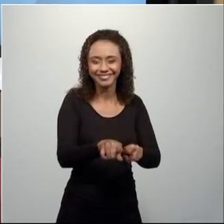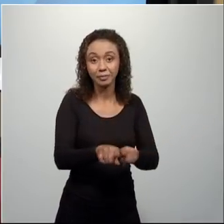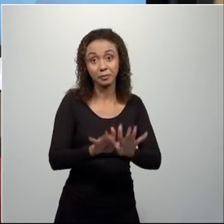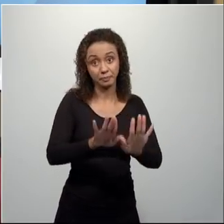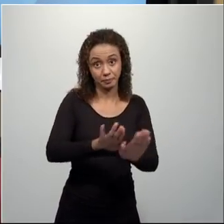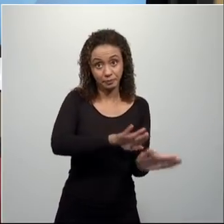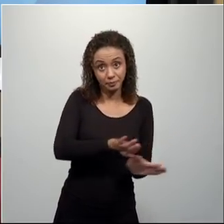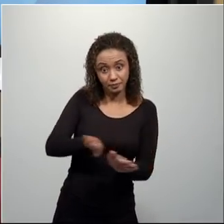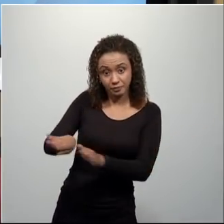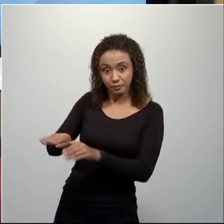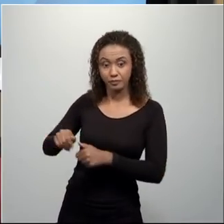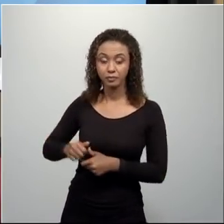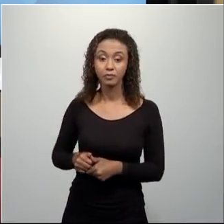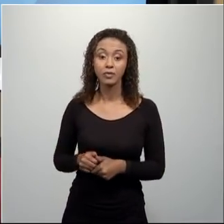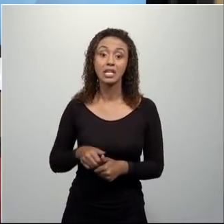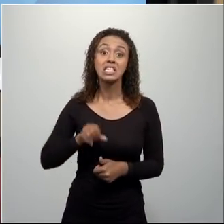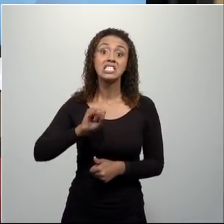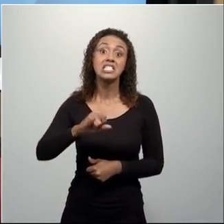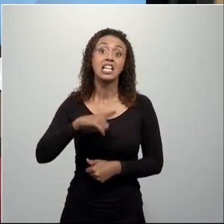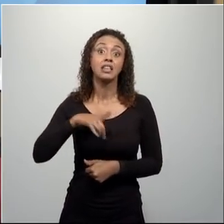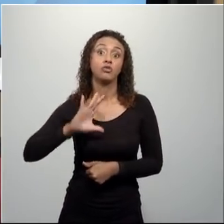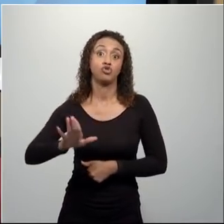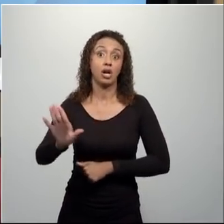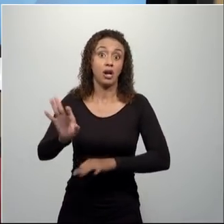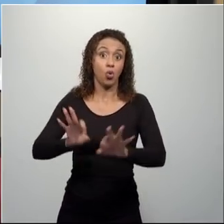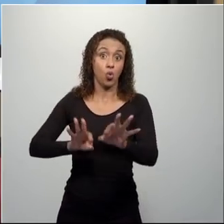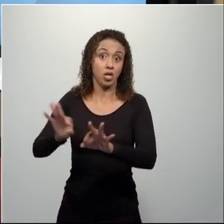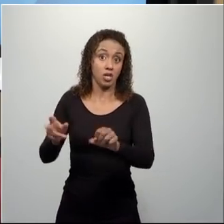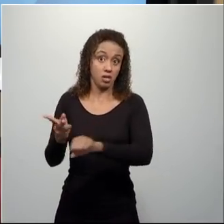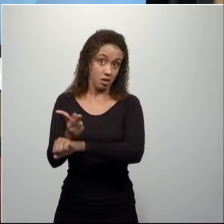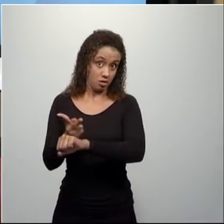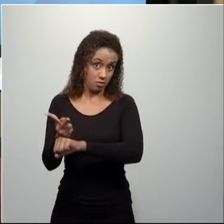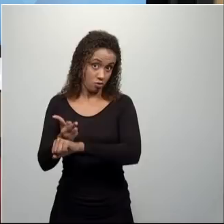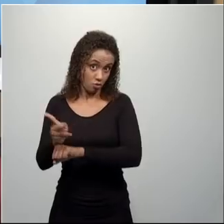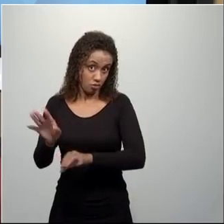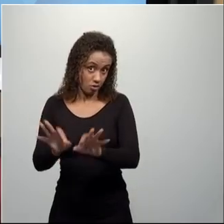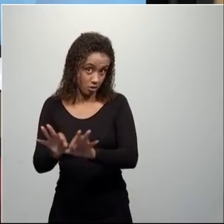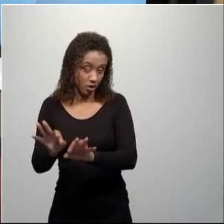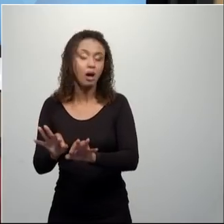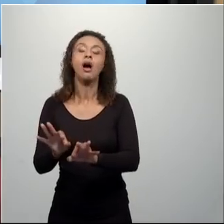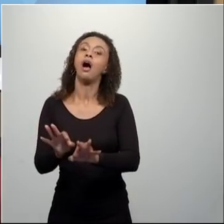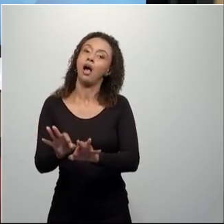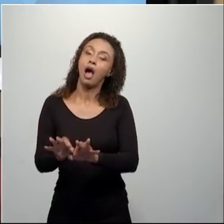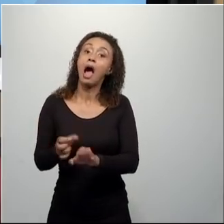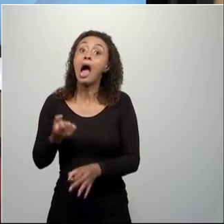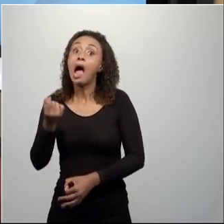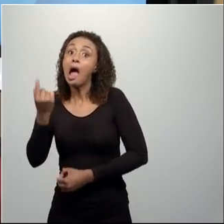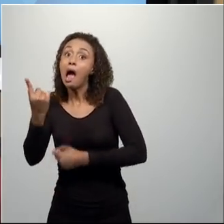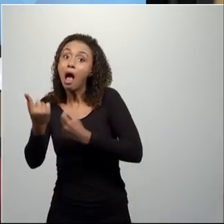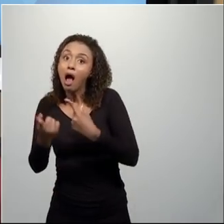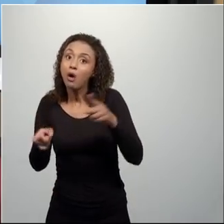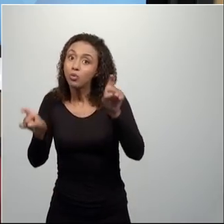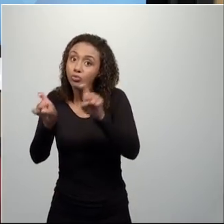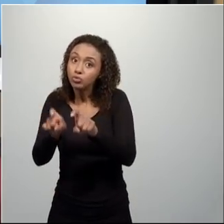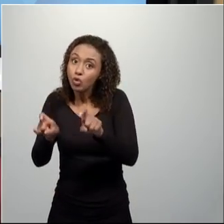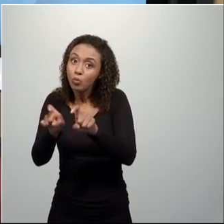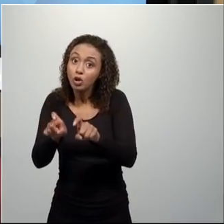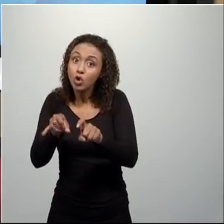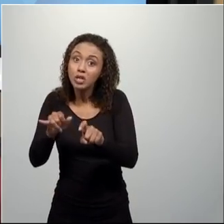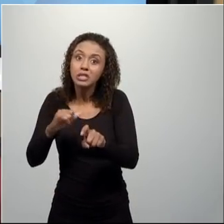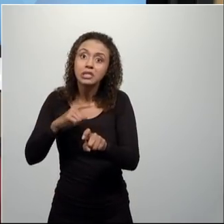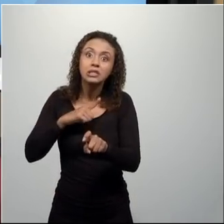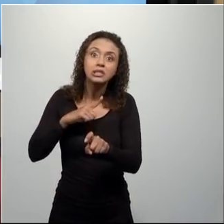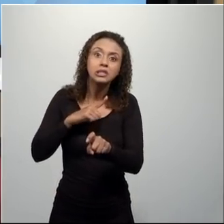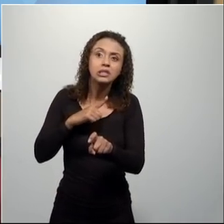cenário de busca estruturada aí alguns nós cuja identificador seja próximo